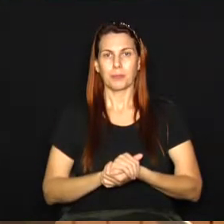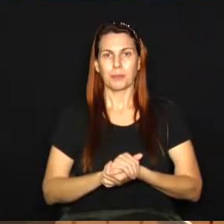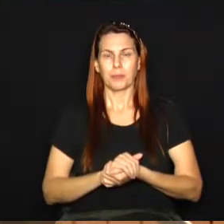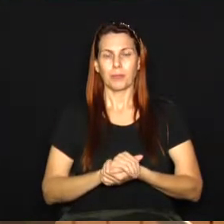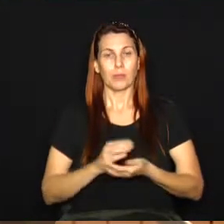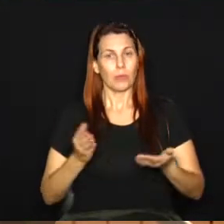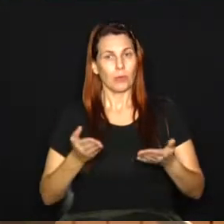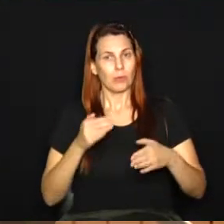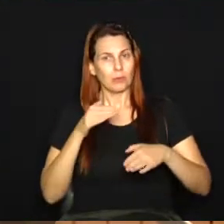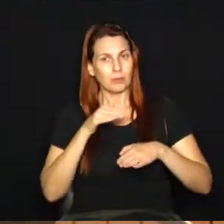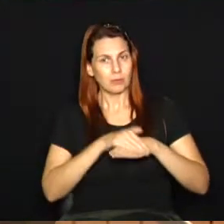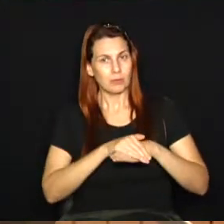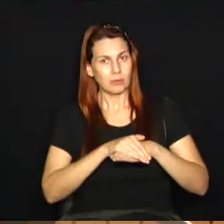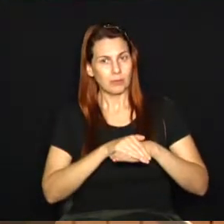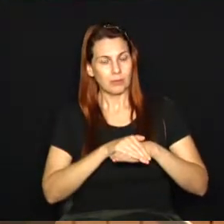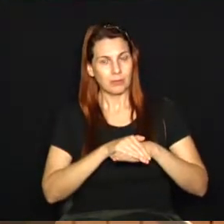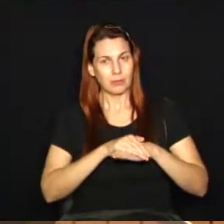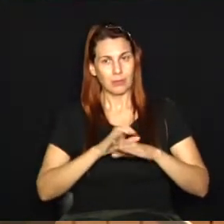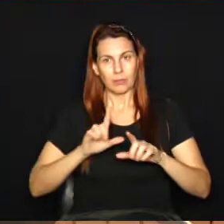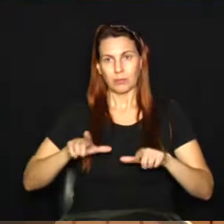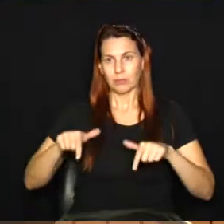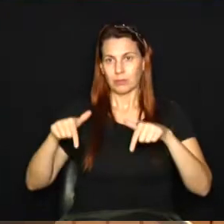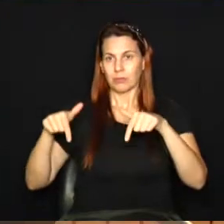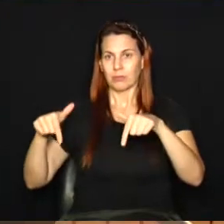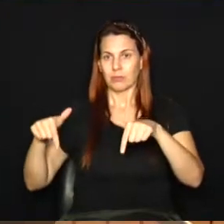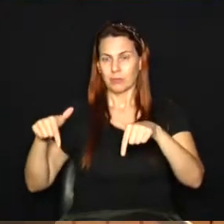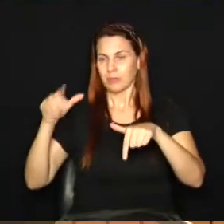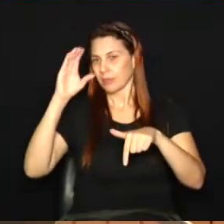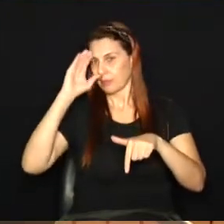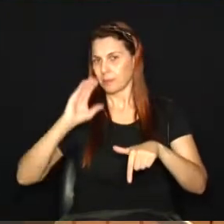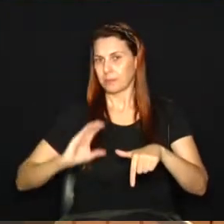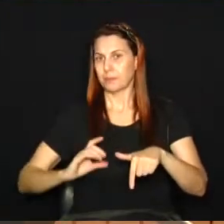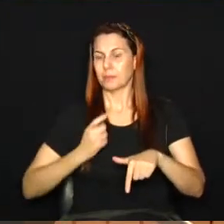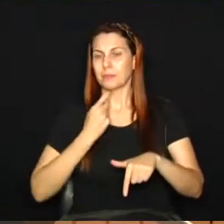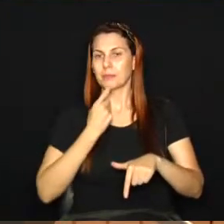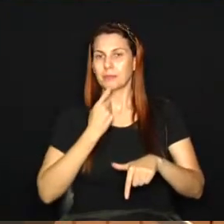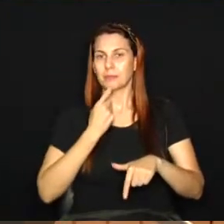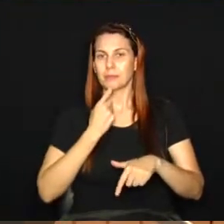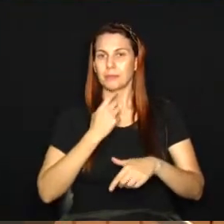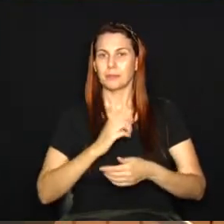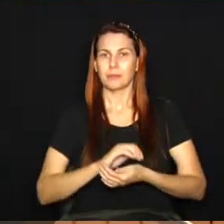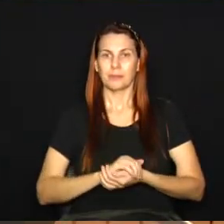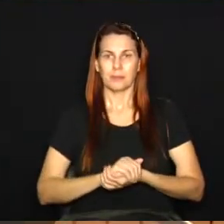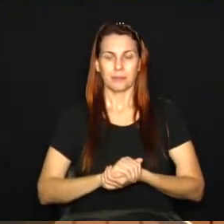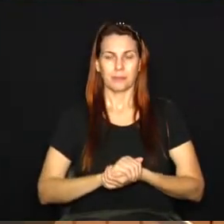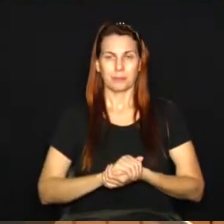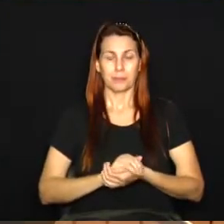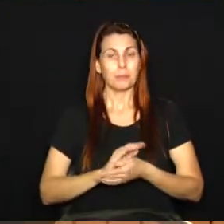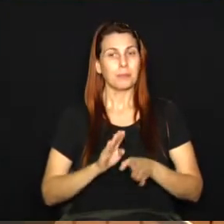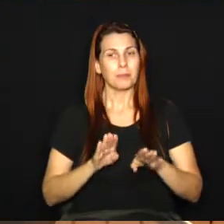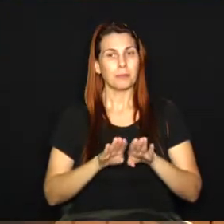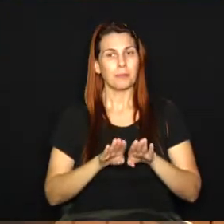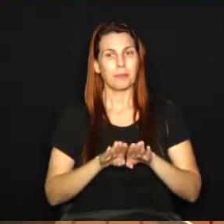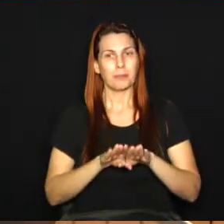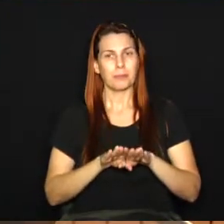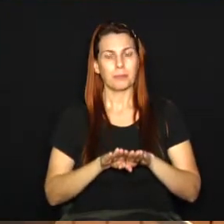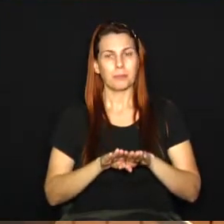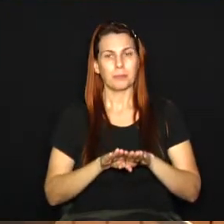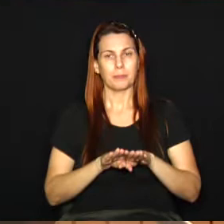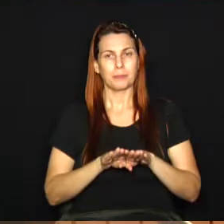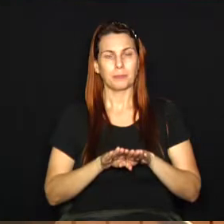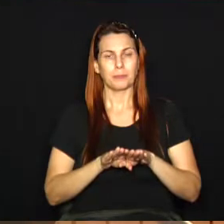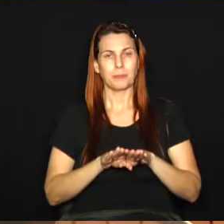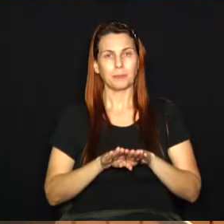nessa noite você receberá o título de cidadão campineiro. Se não bastasse isso,